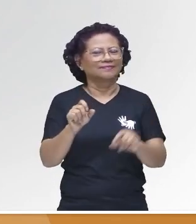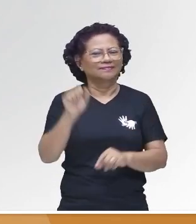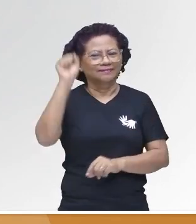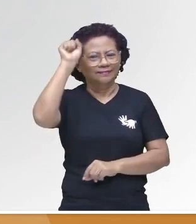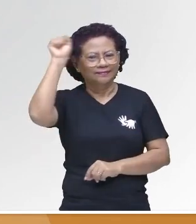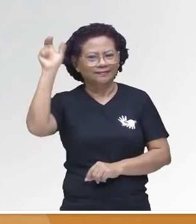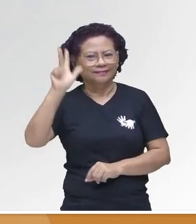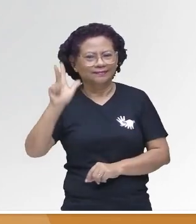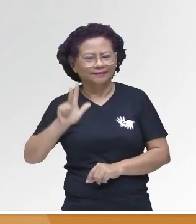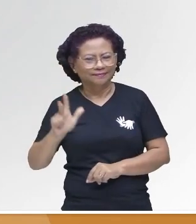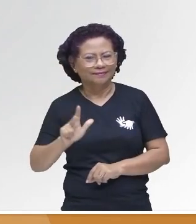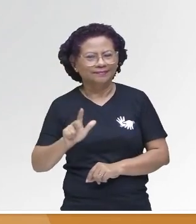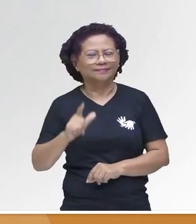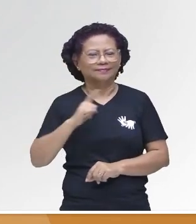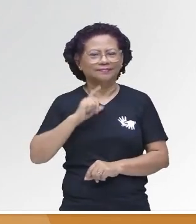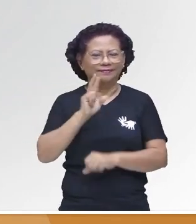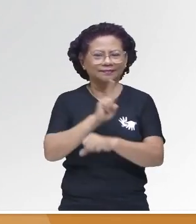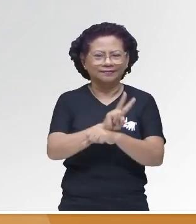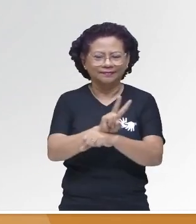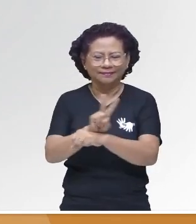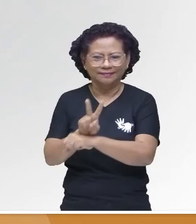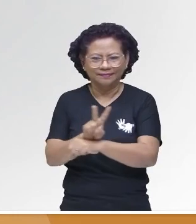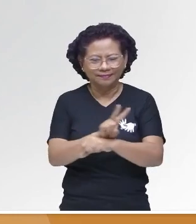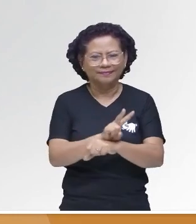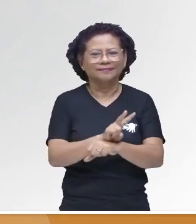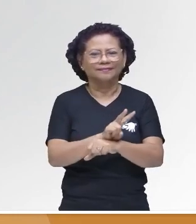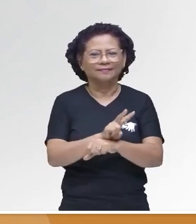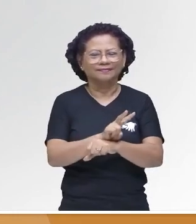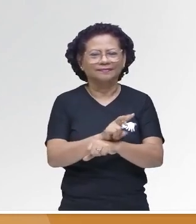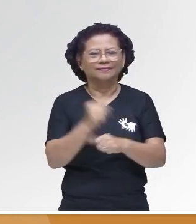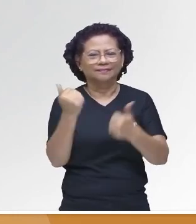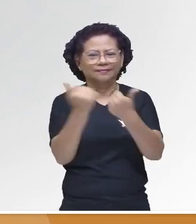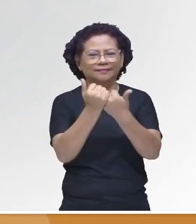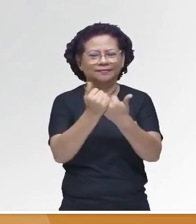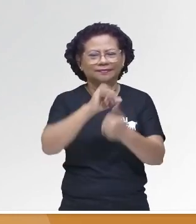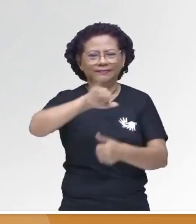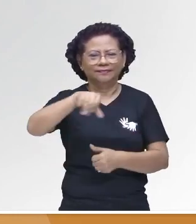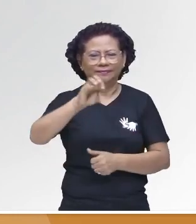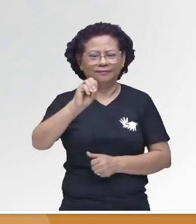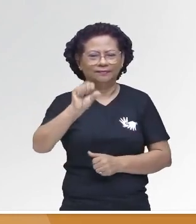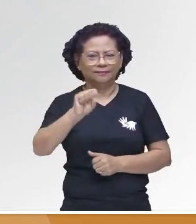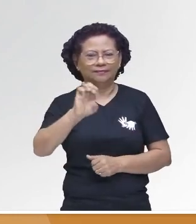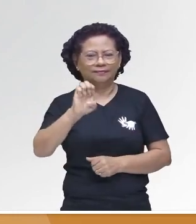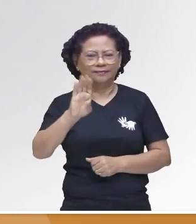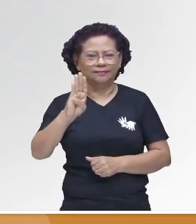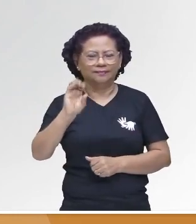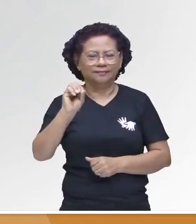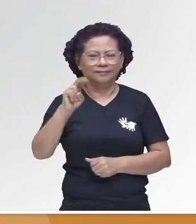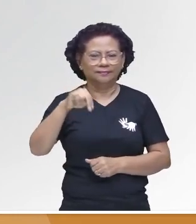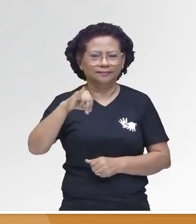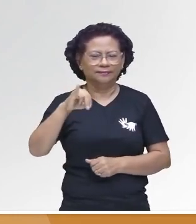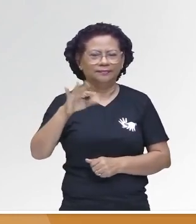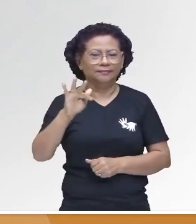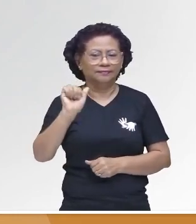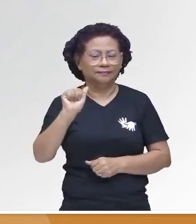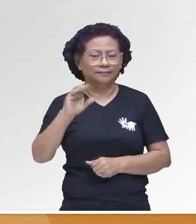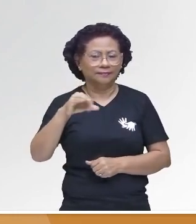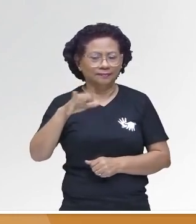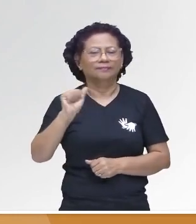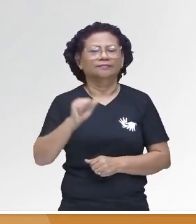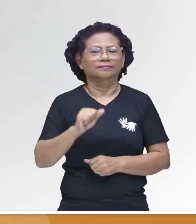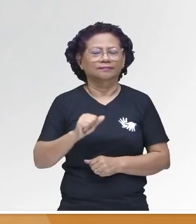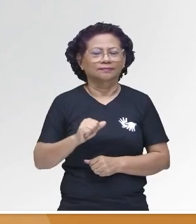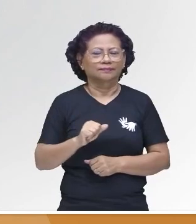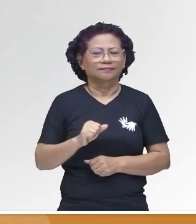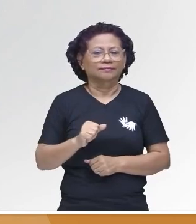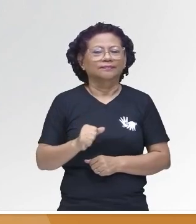José Bonifácio. E acontece justamente o contrário. Em vez de ser manipulado, Pedro II aprende a manipular os